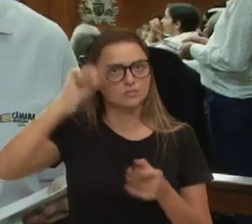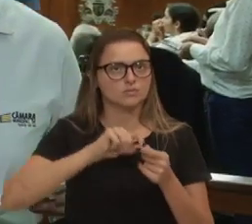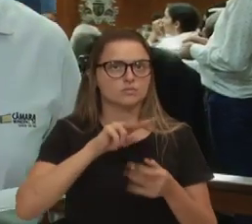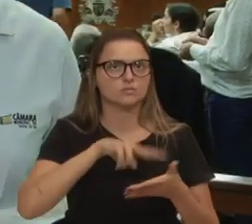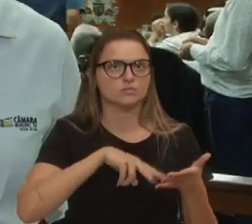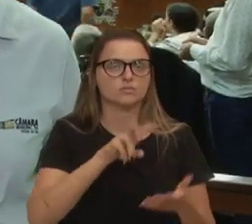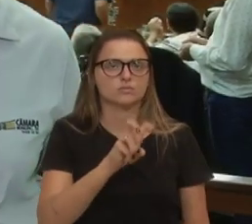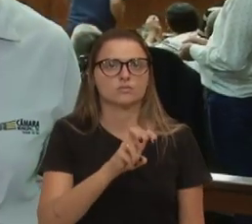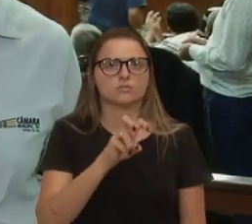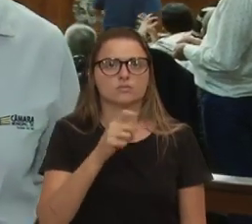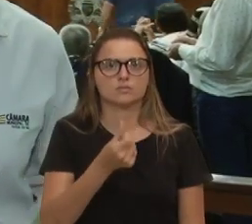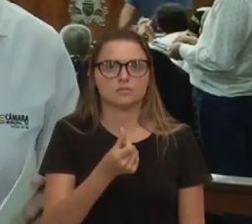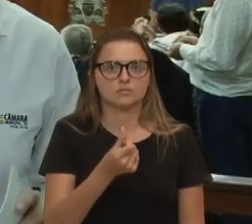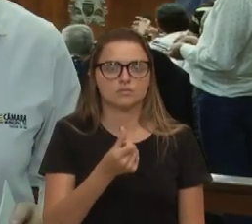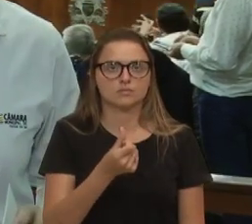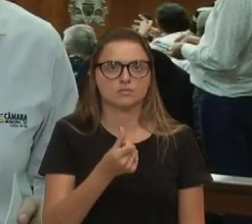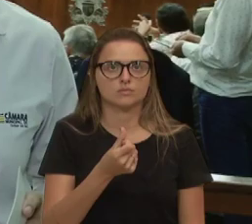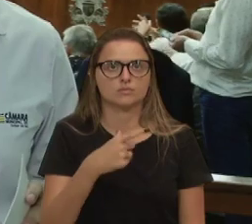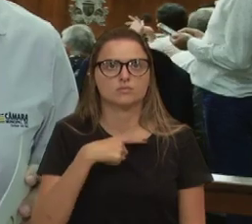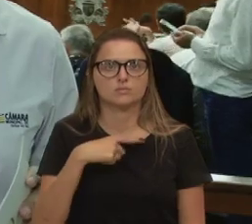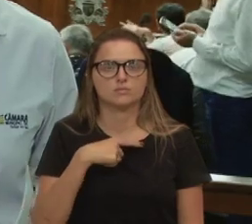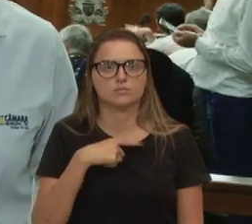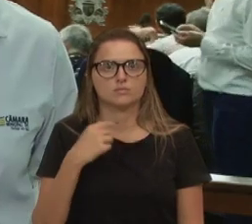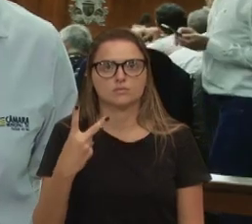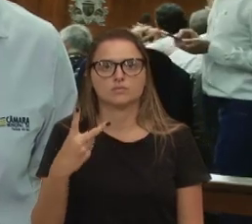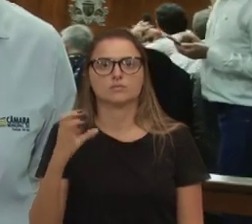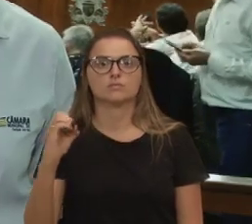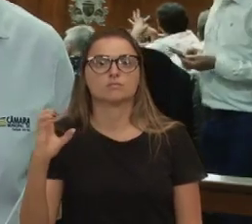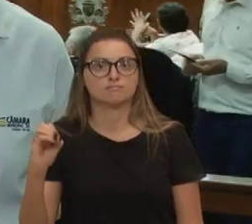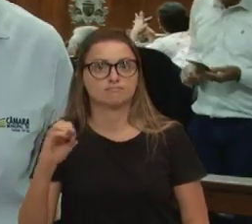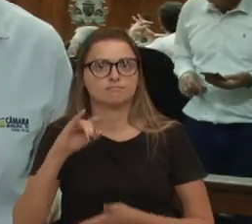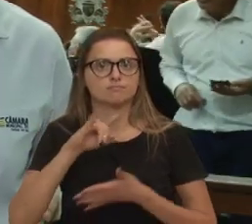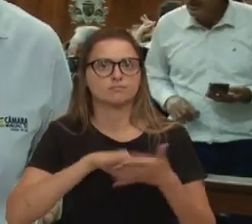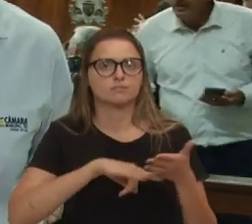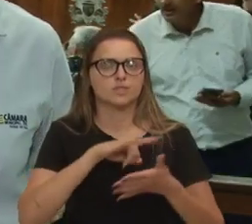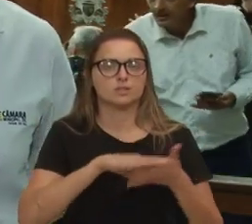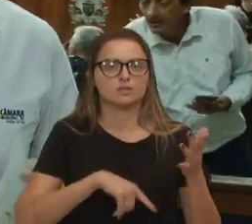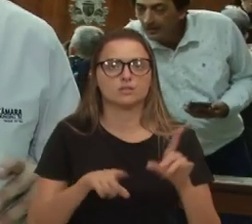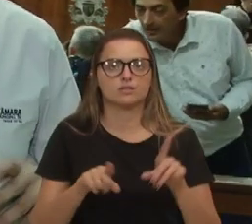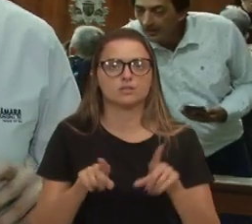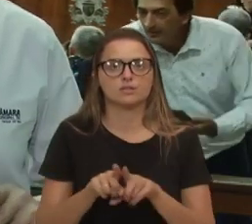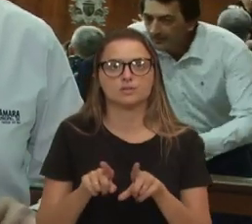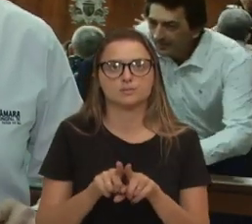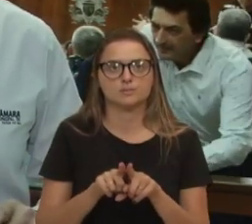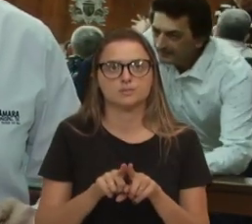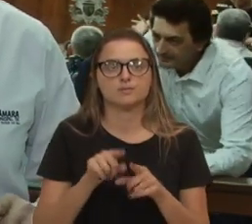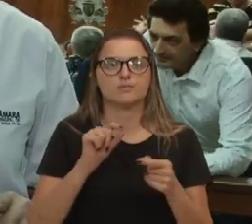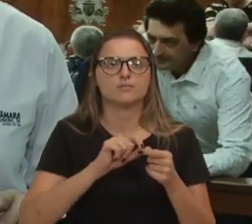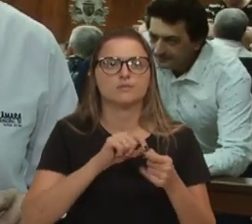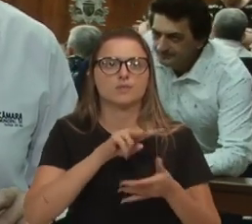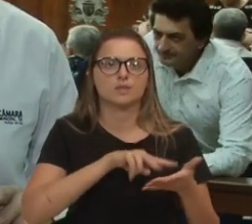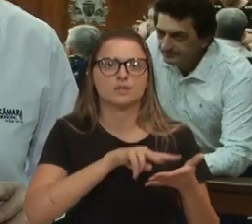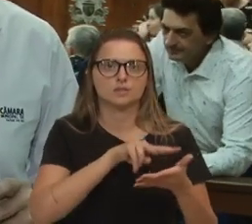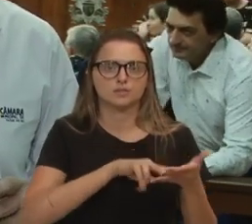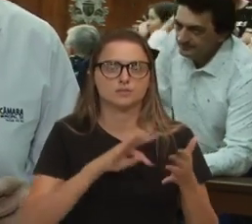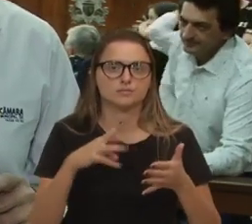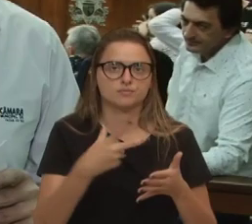página 56. São cerca de 200 páginas que devem ser lidas pelos vereadores, o